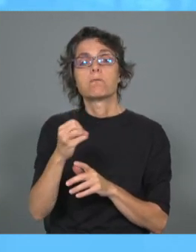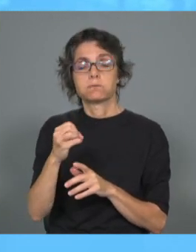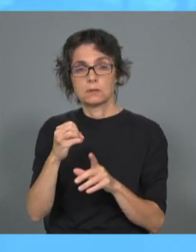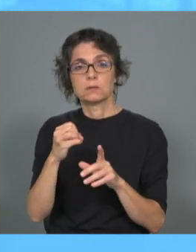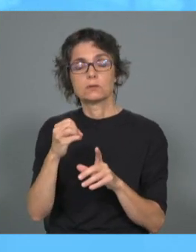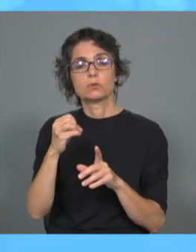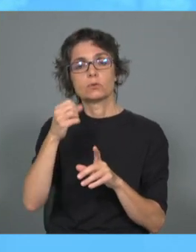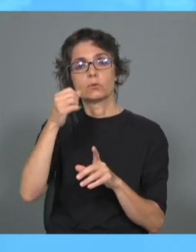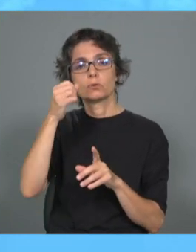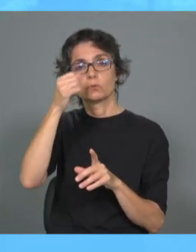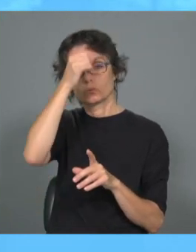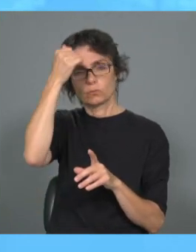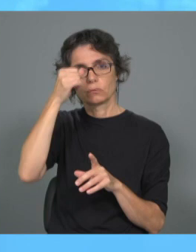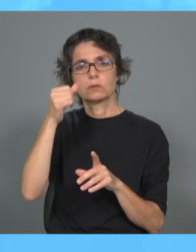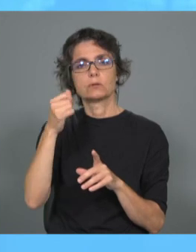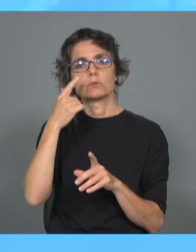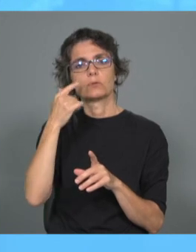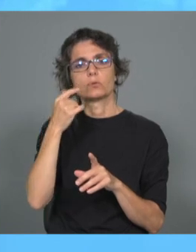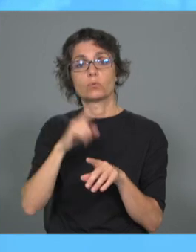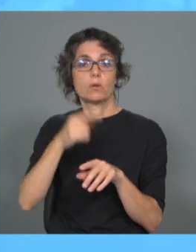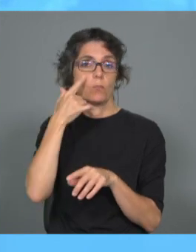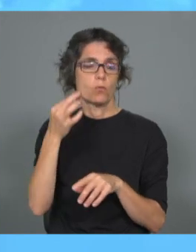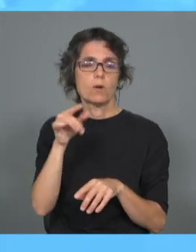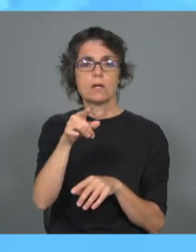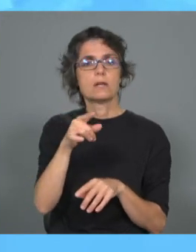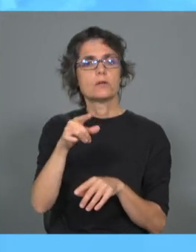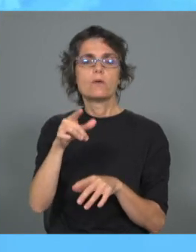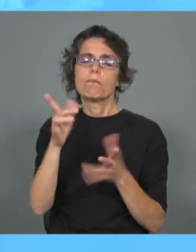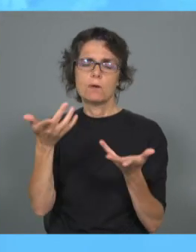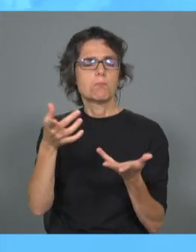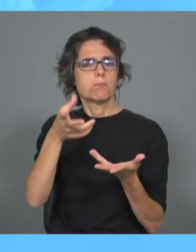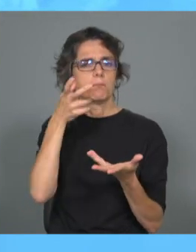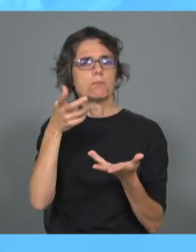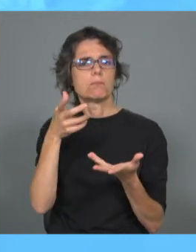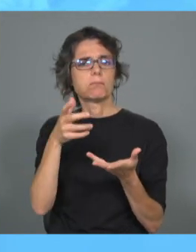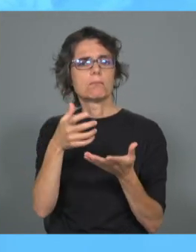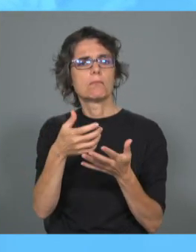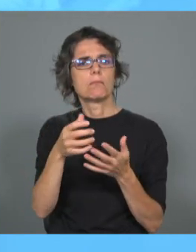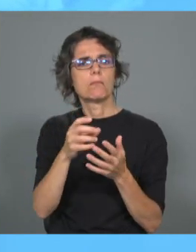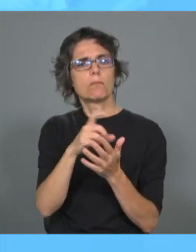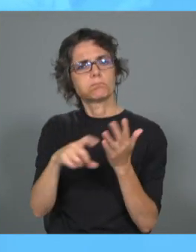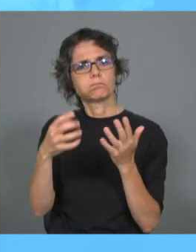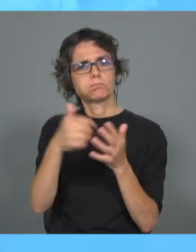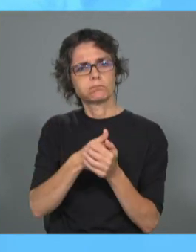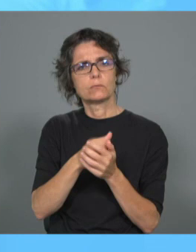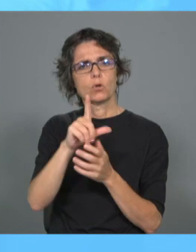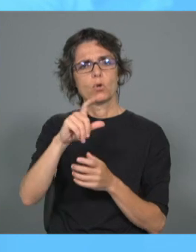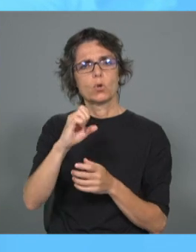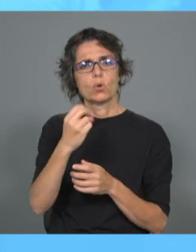Comum e vamos ficar agora a escutar um excerto deste Evangelho de